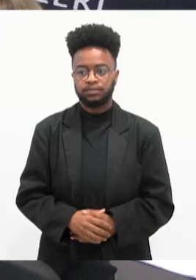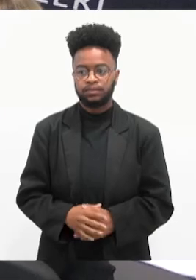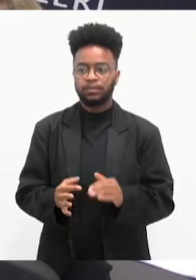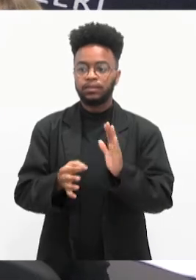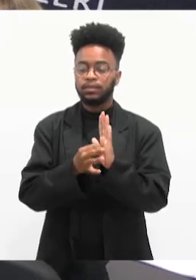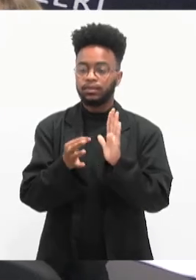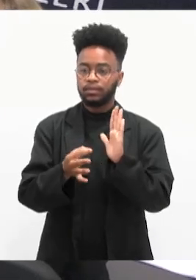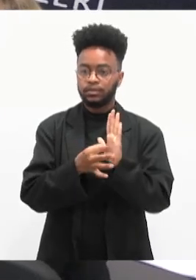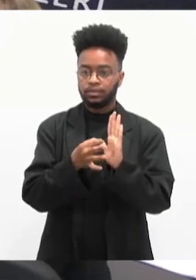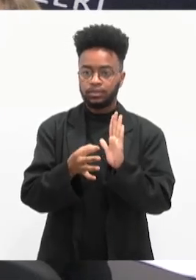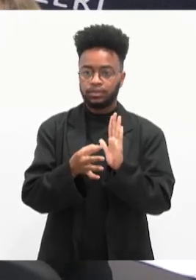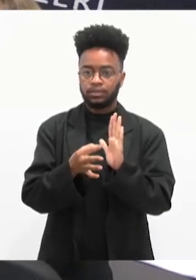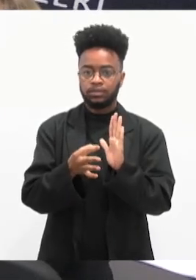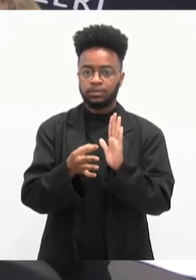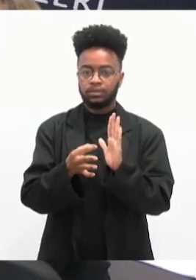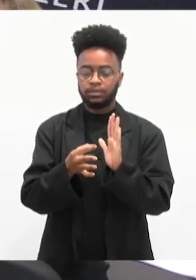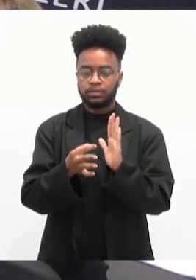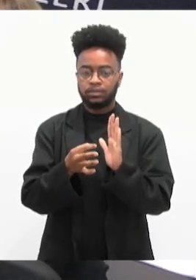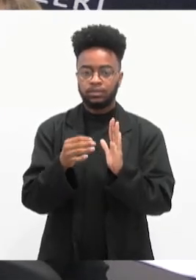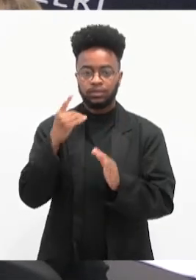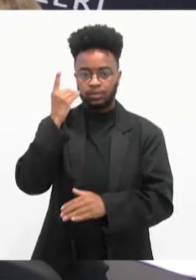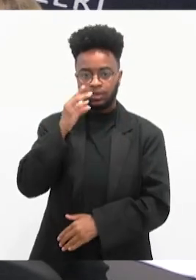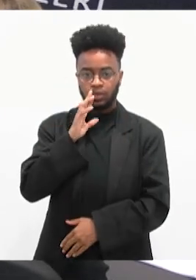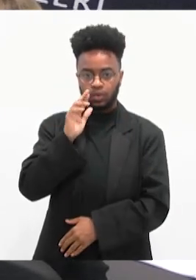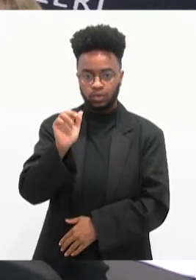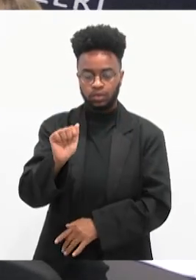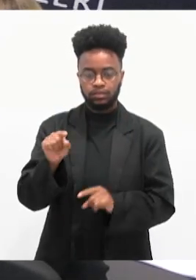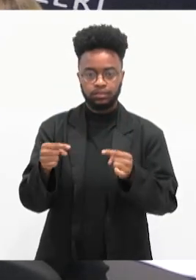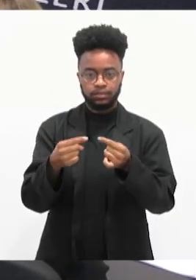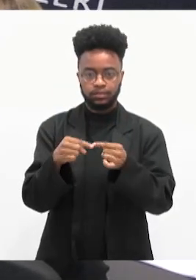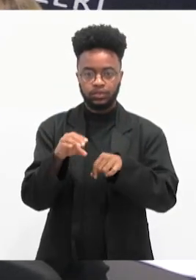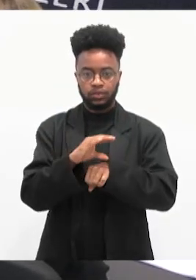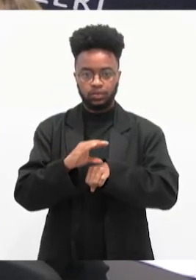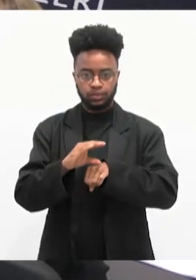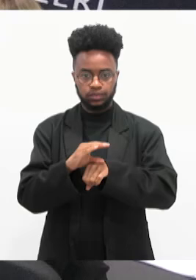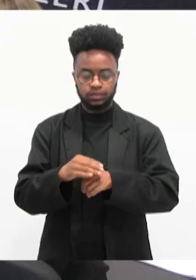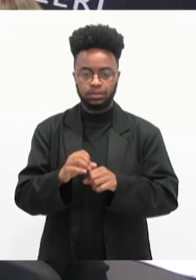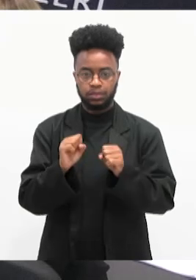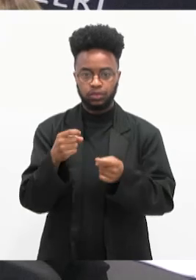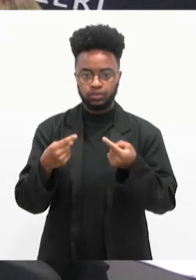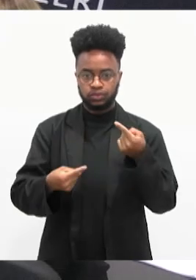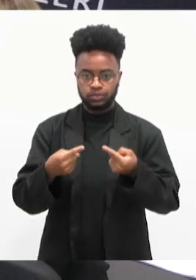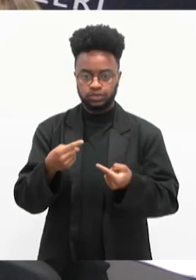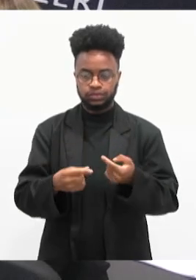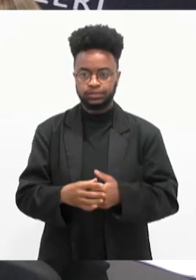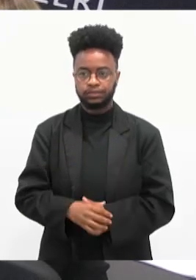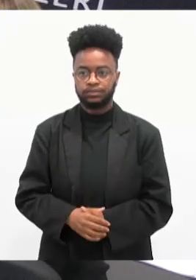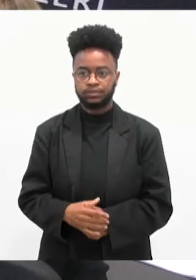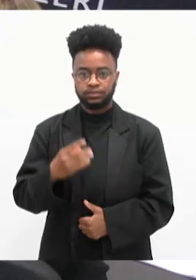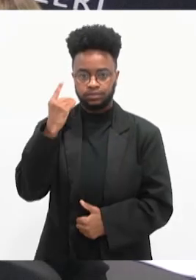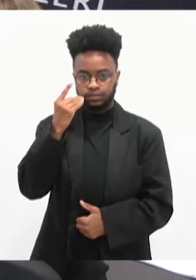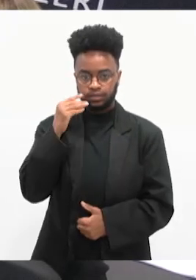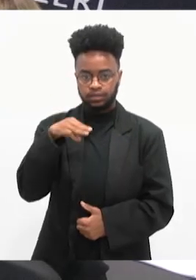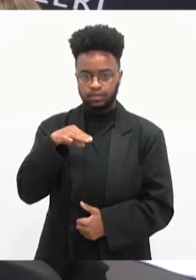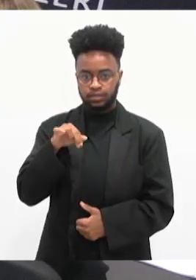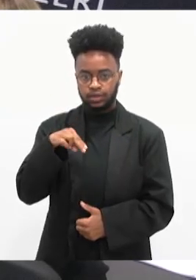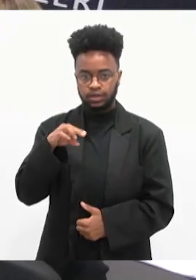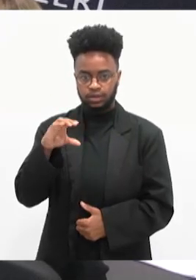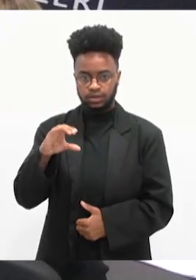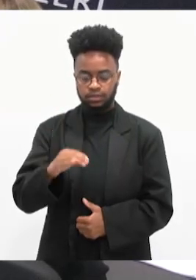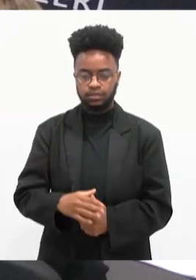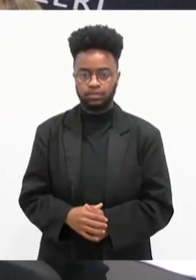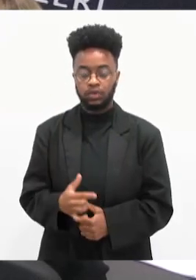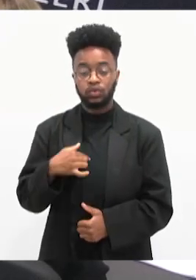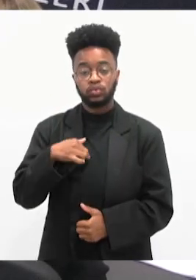Parecer do deputado Rodrigo Amorim é pela constitucionalidade. Em discussão. Presidente. Deputado Carlos Mink. Não, só